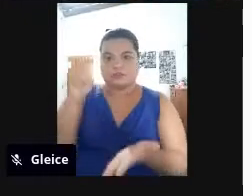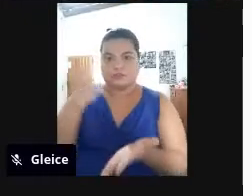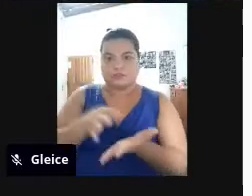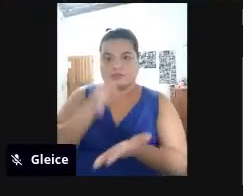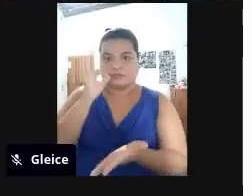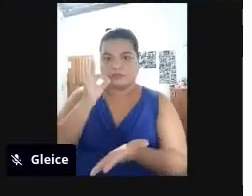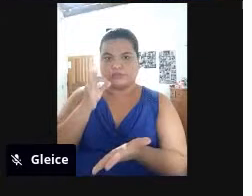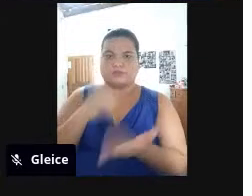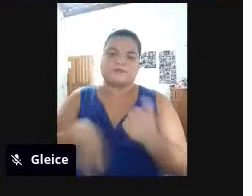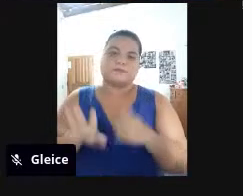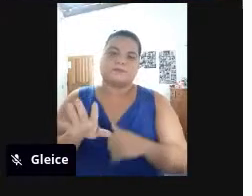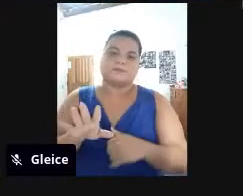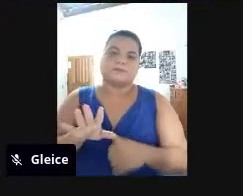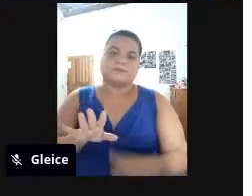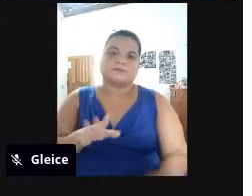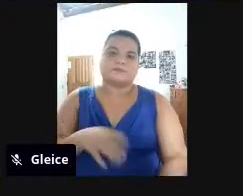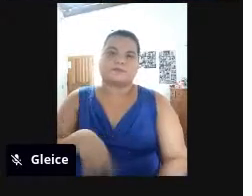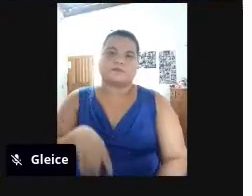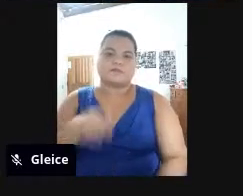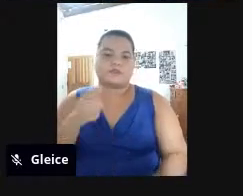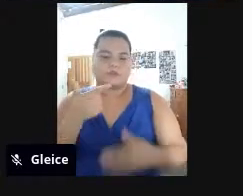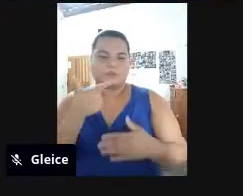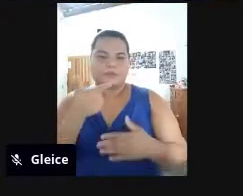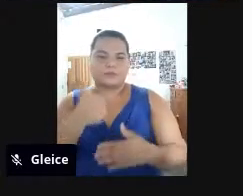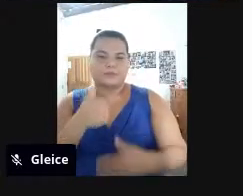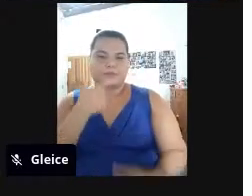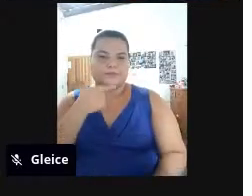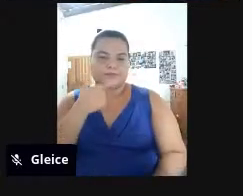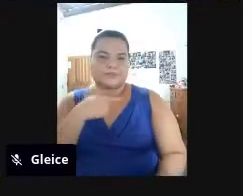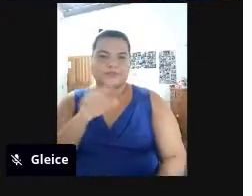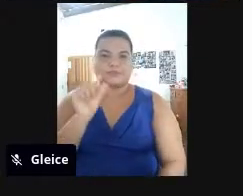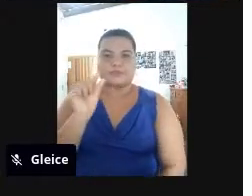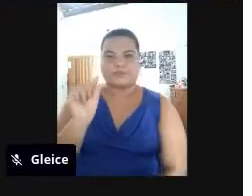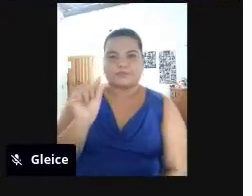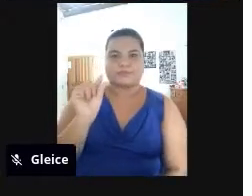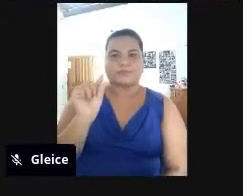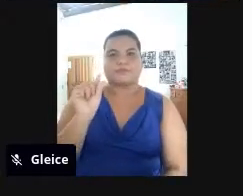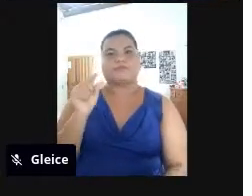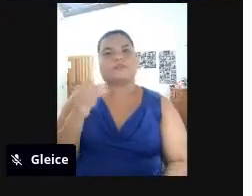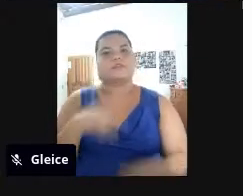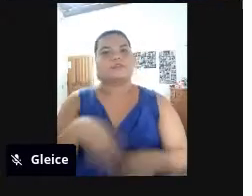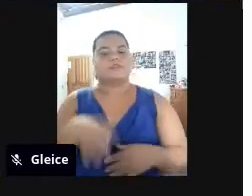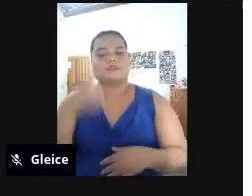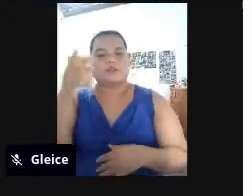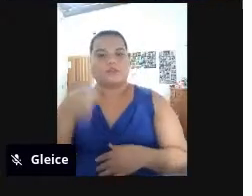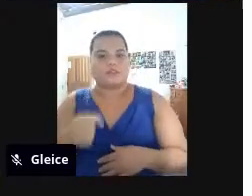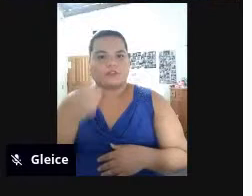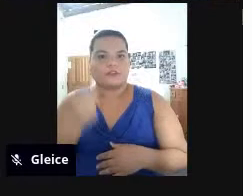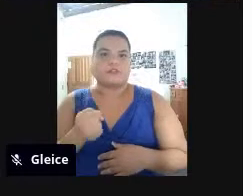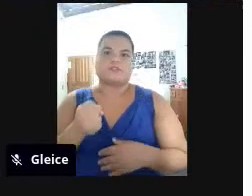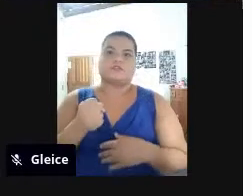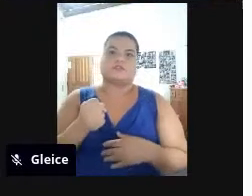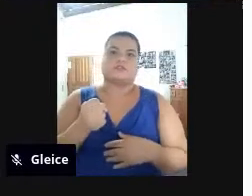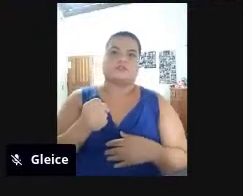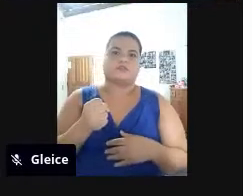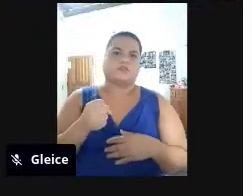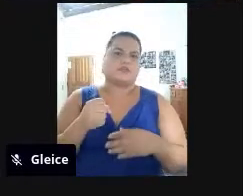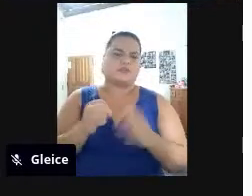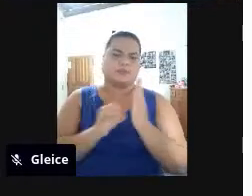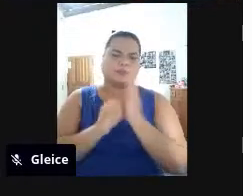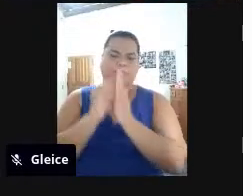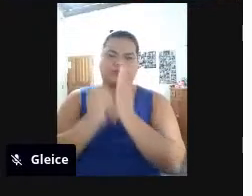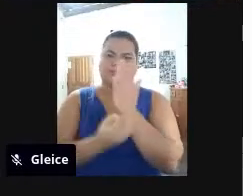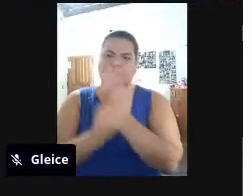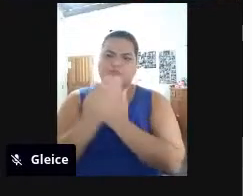de queijo Minas Frescal, um queijo branco, mais um iogurte, pode ser um iogurte proteico, posso